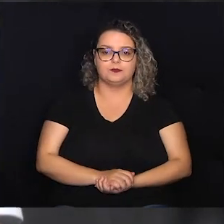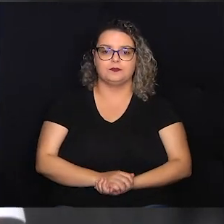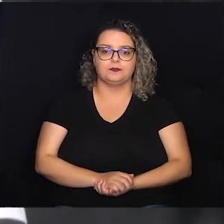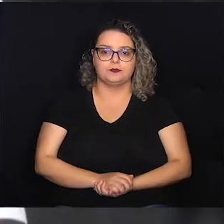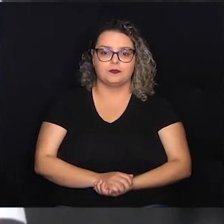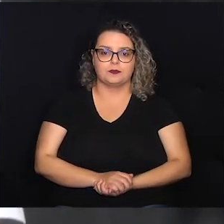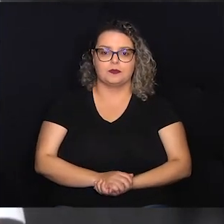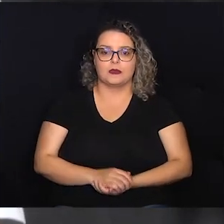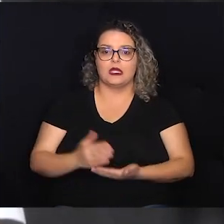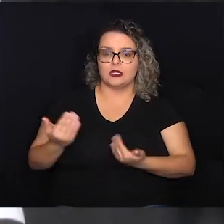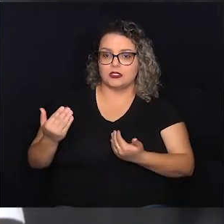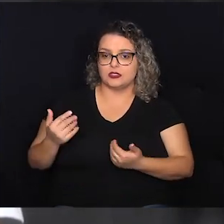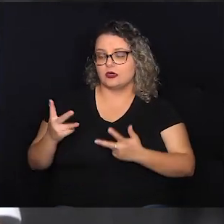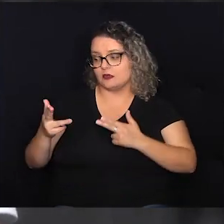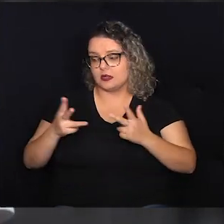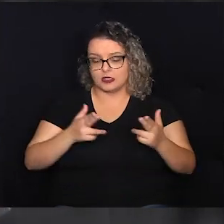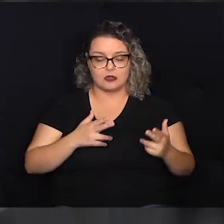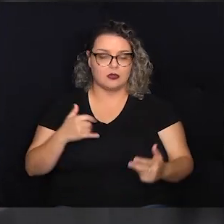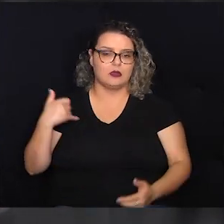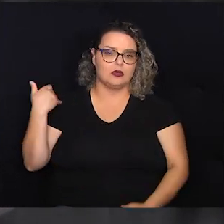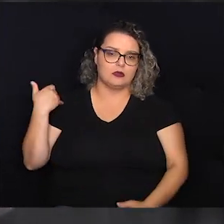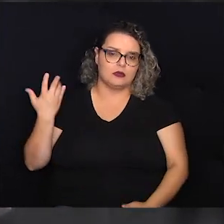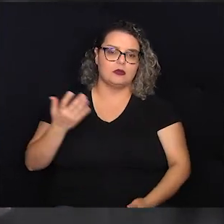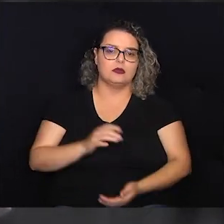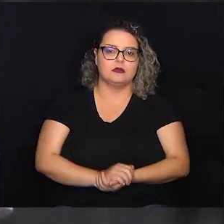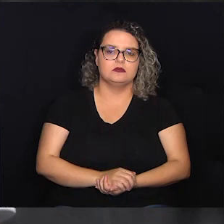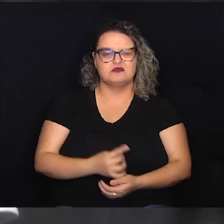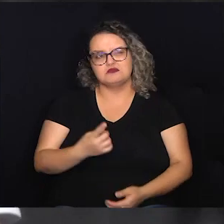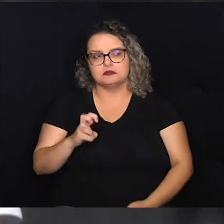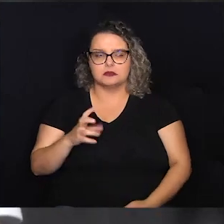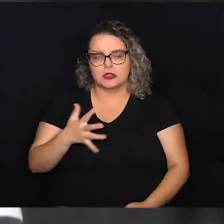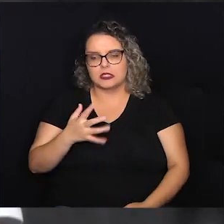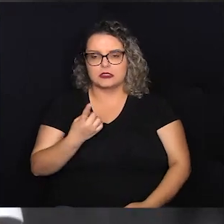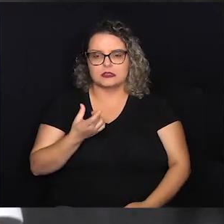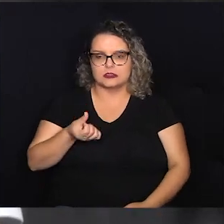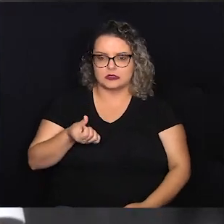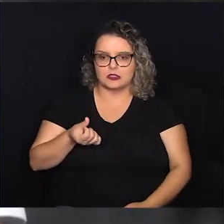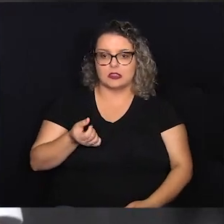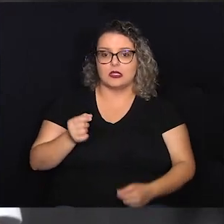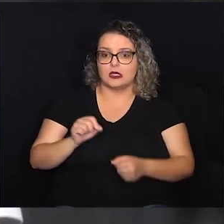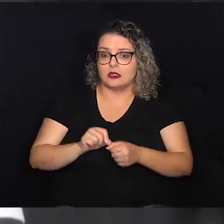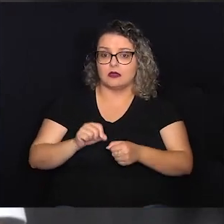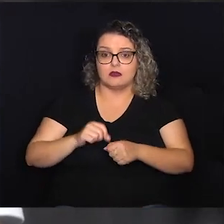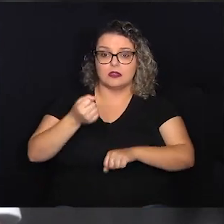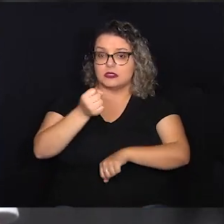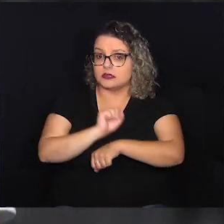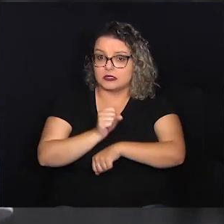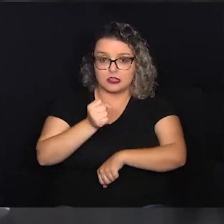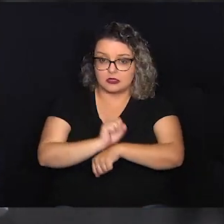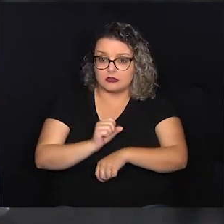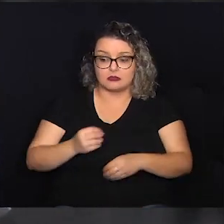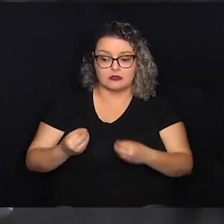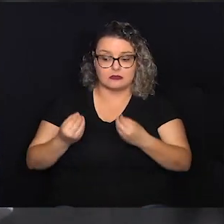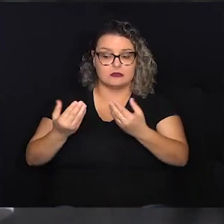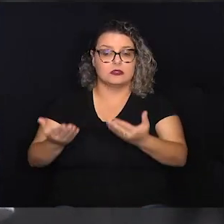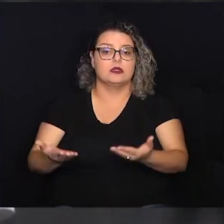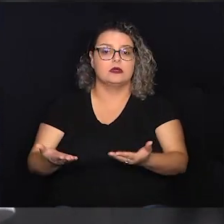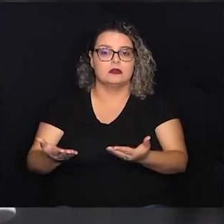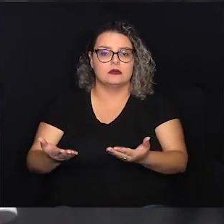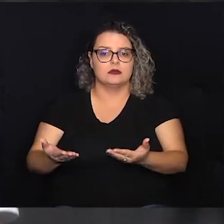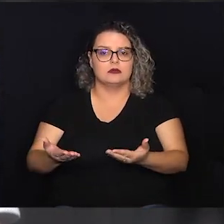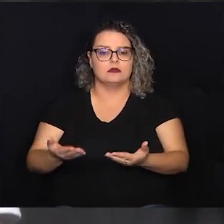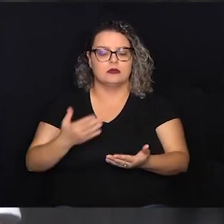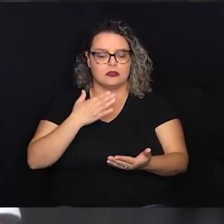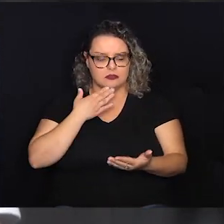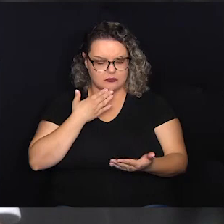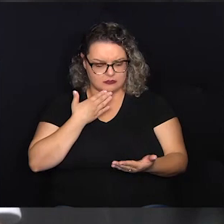teste com 20 ou mais jovens naquela época, 15, 16 anos. Eu fiz em questão